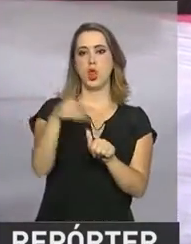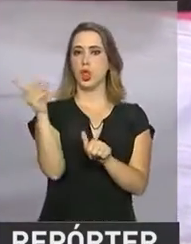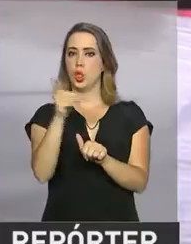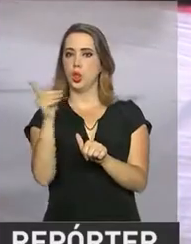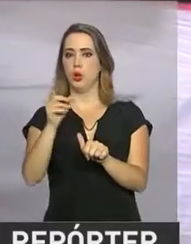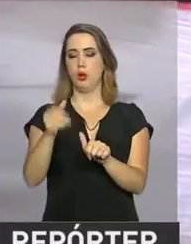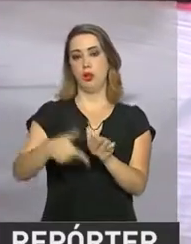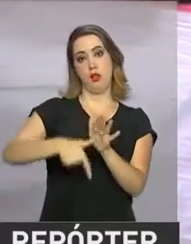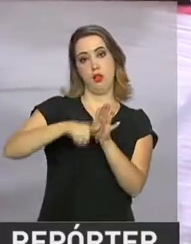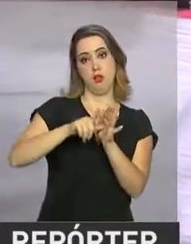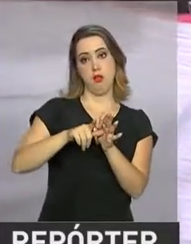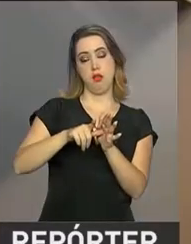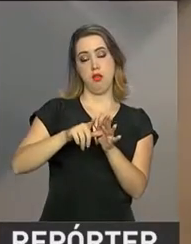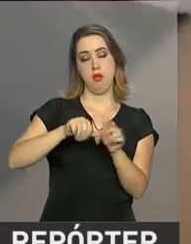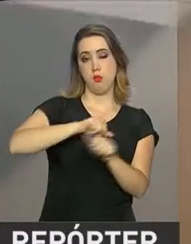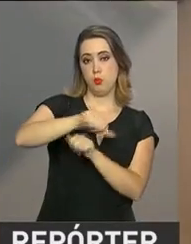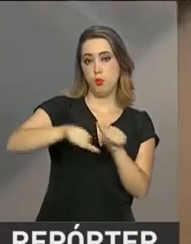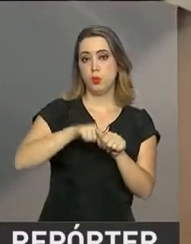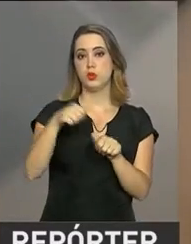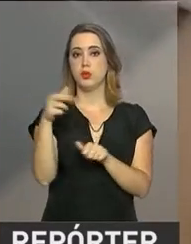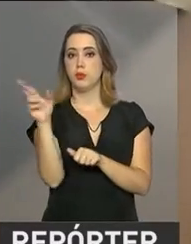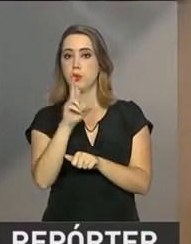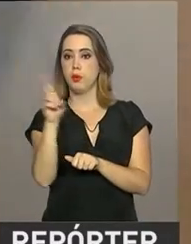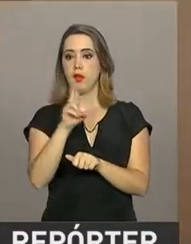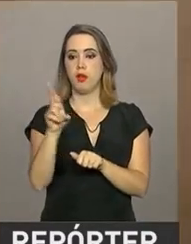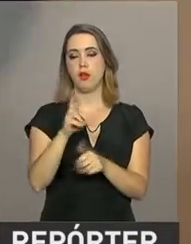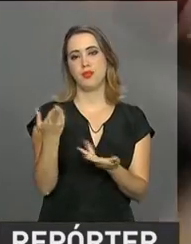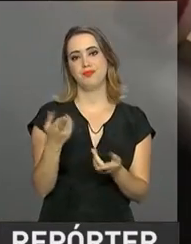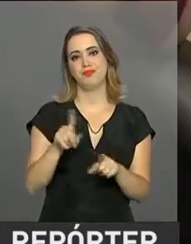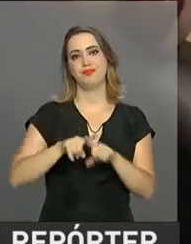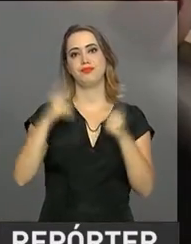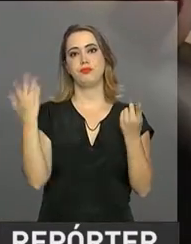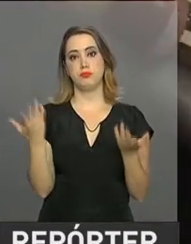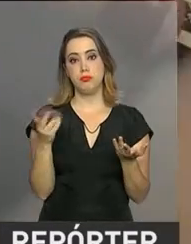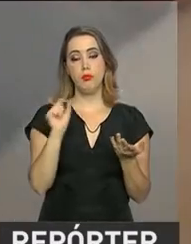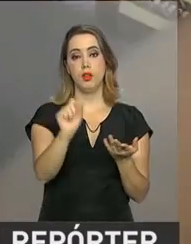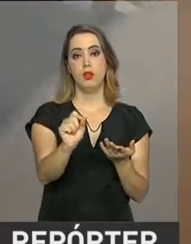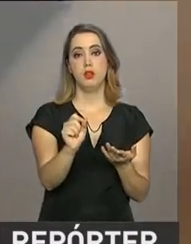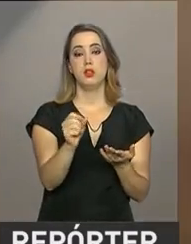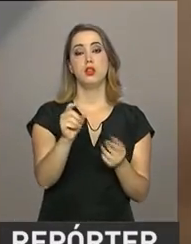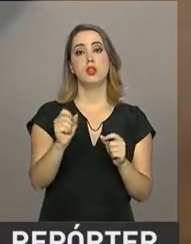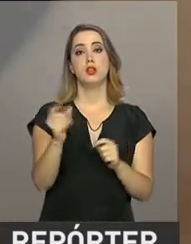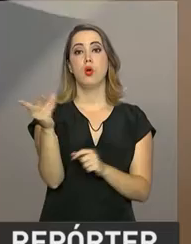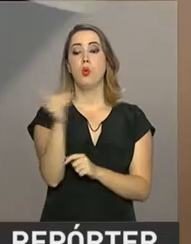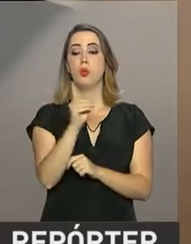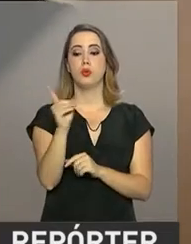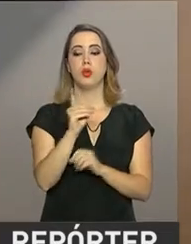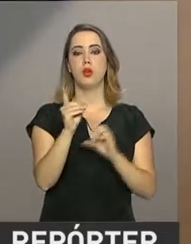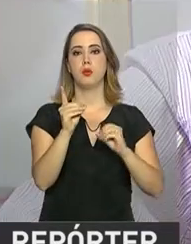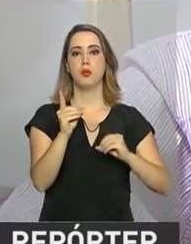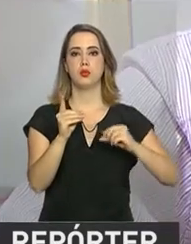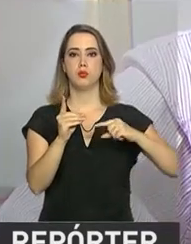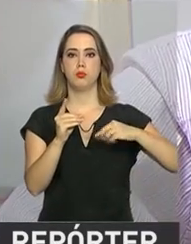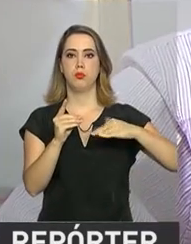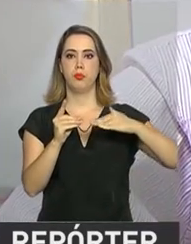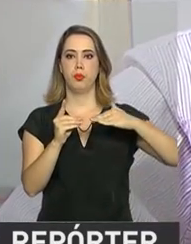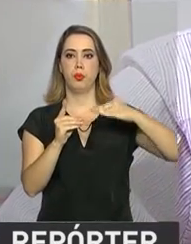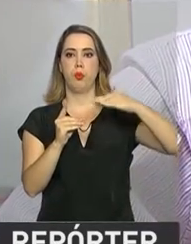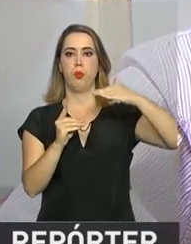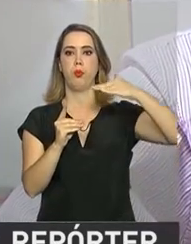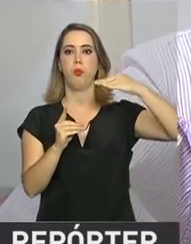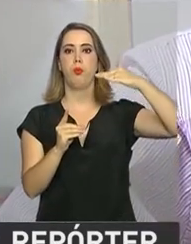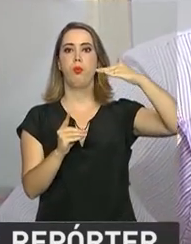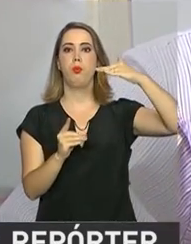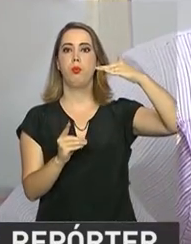da fatura do cartão e às vezes a cotação do dólar pode ter aumentado em relação à data da compra já aconteceu